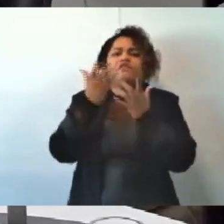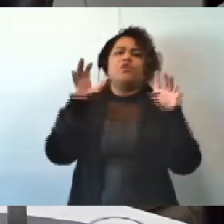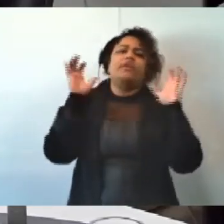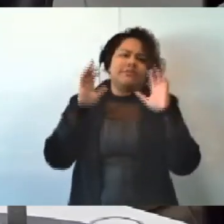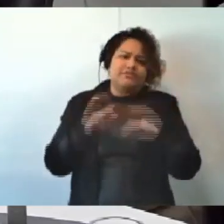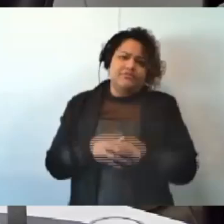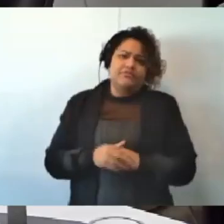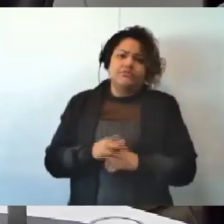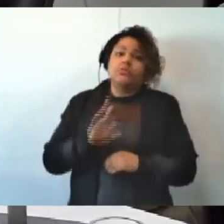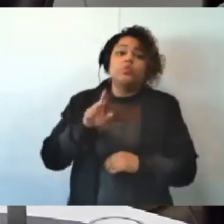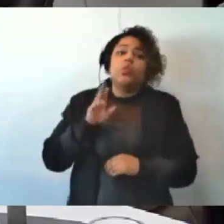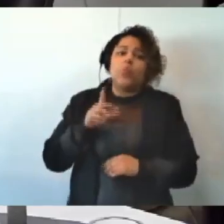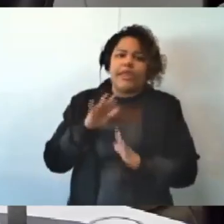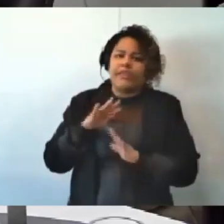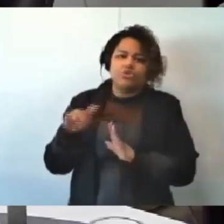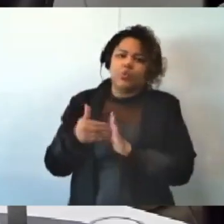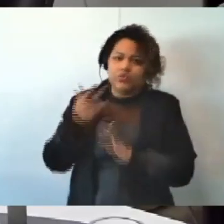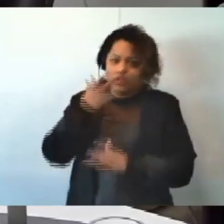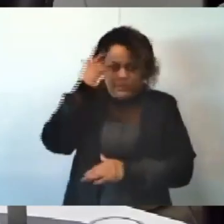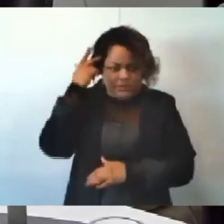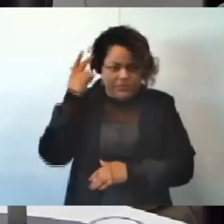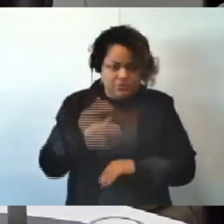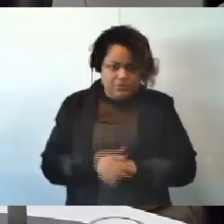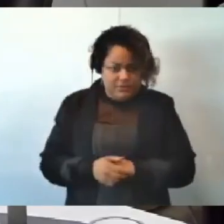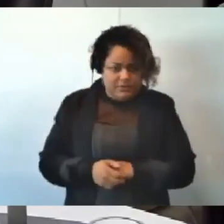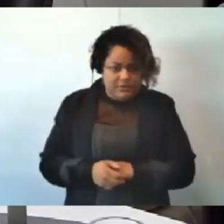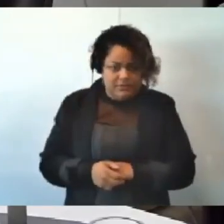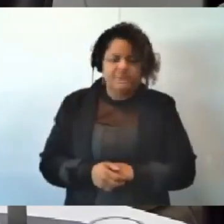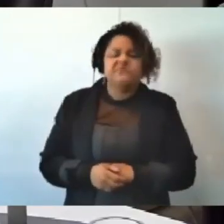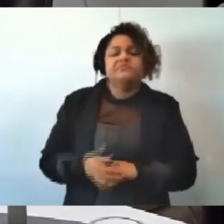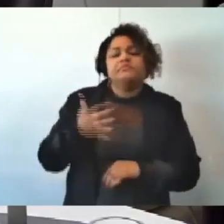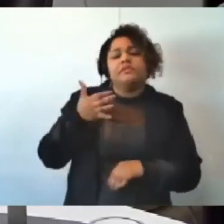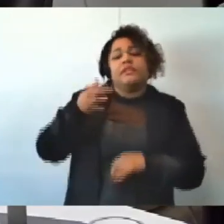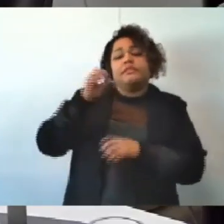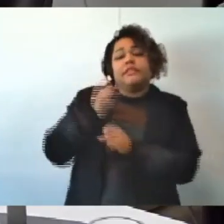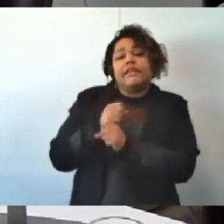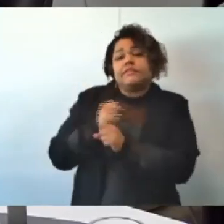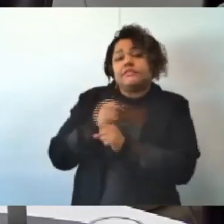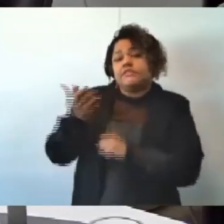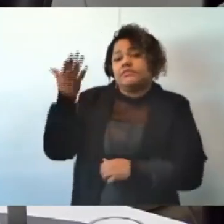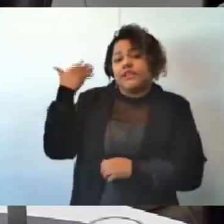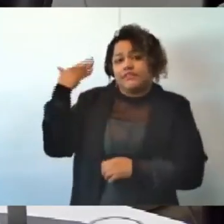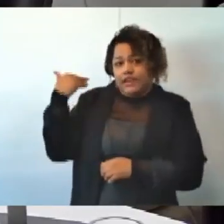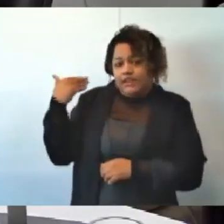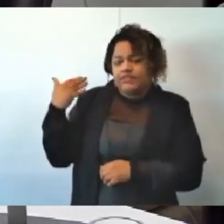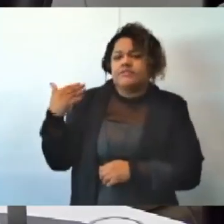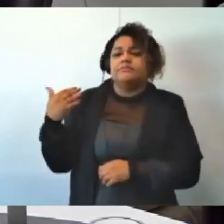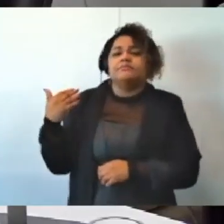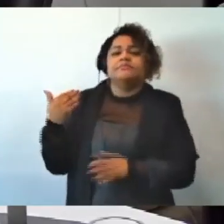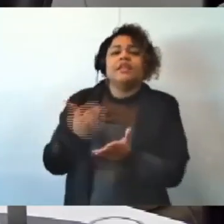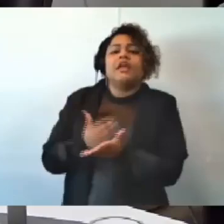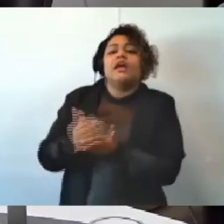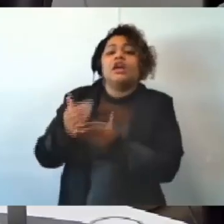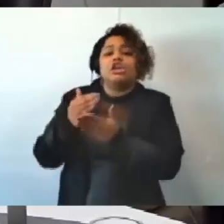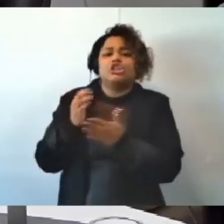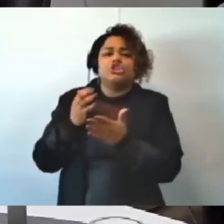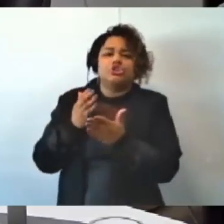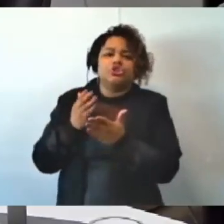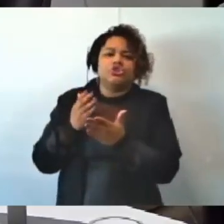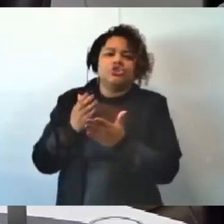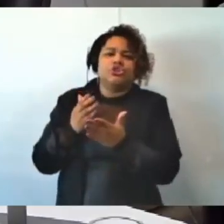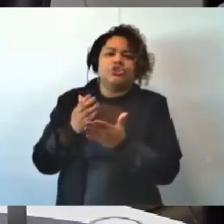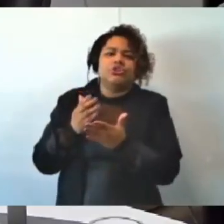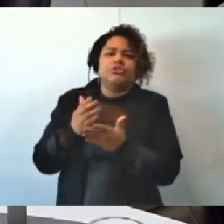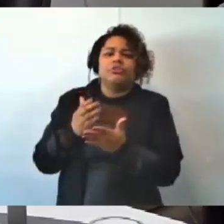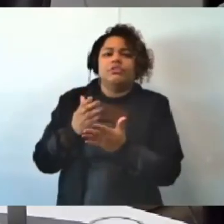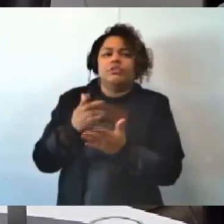Há 10 anos atrás, antes de começar, né, antes que ter a bomba, né, que foi o carnaval em